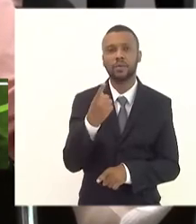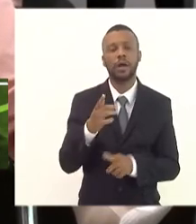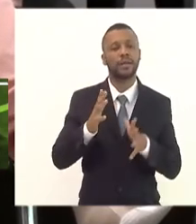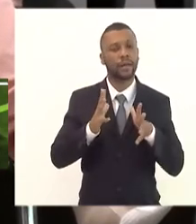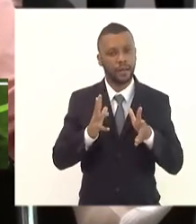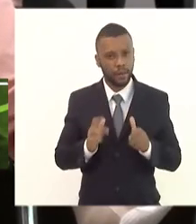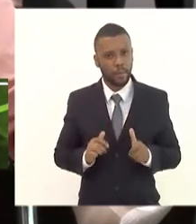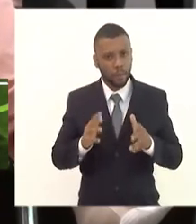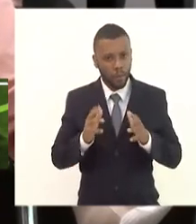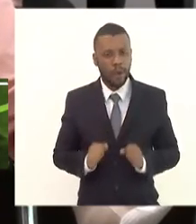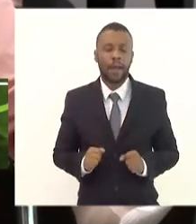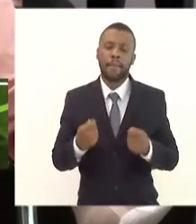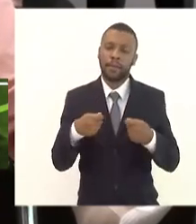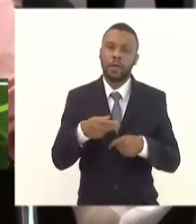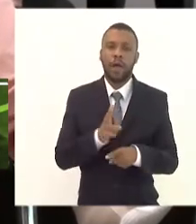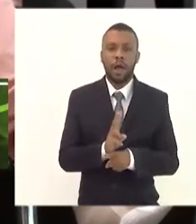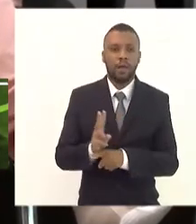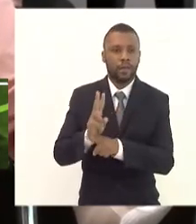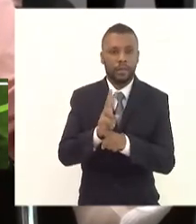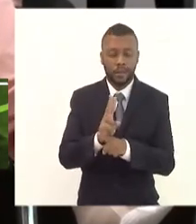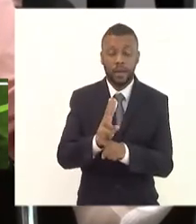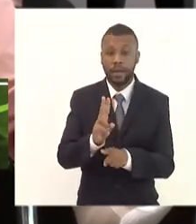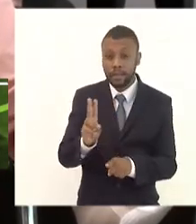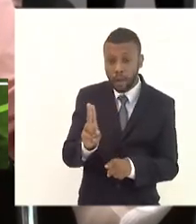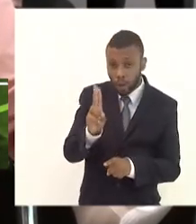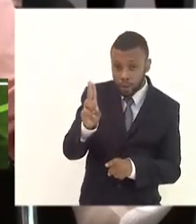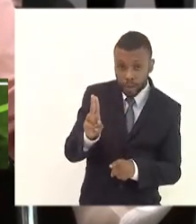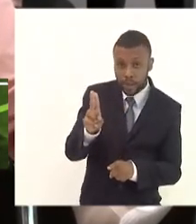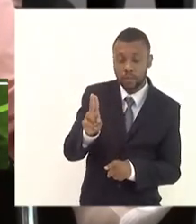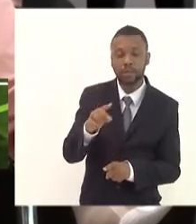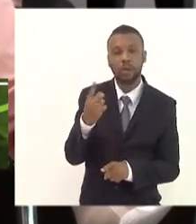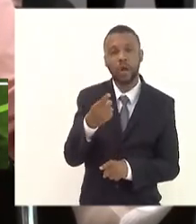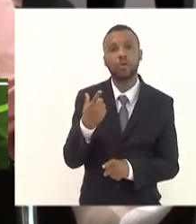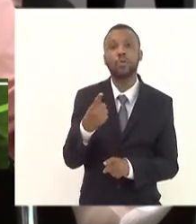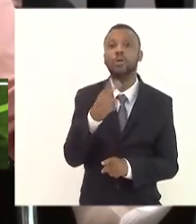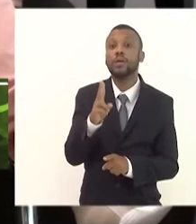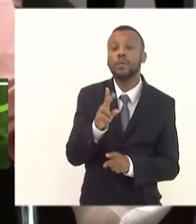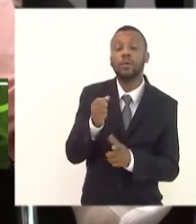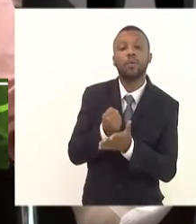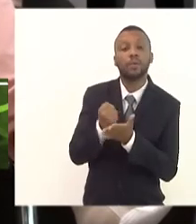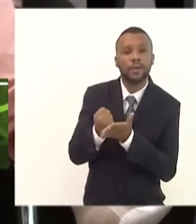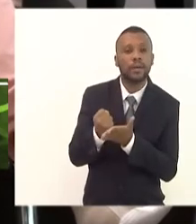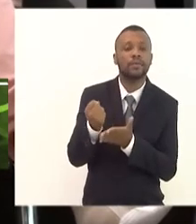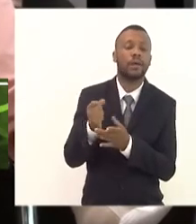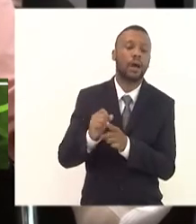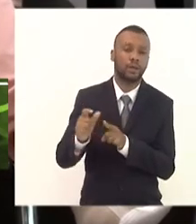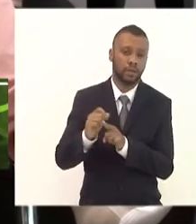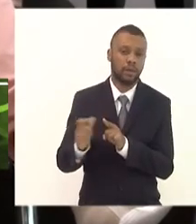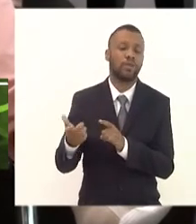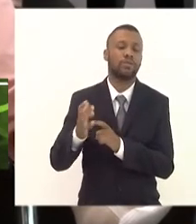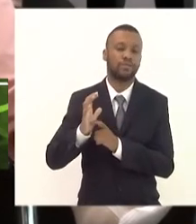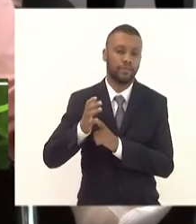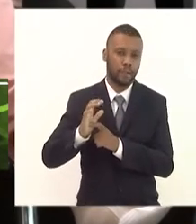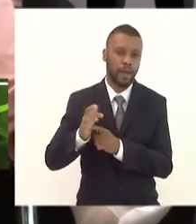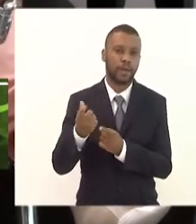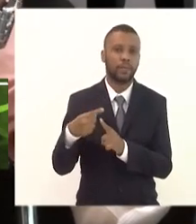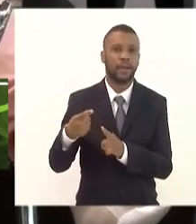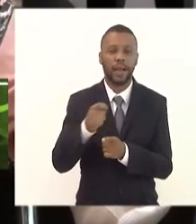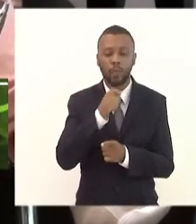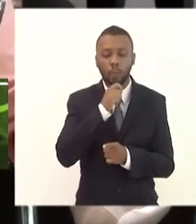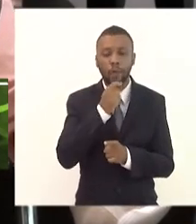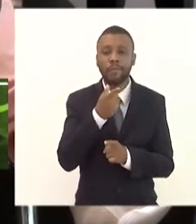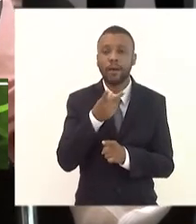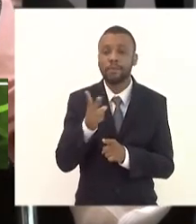e precisou atender a que está de jusante, a gente usou esse aluguel de máquinas para atender, para fazer isso. Porque ela não estava contemplada